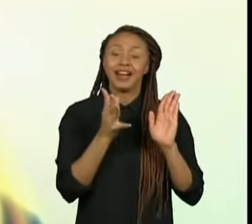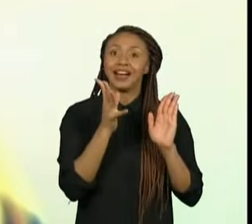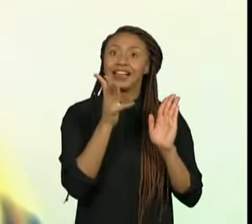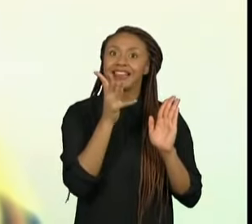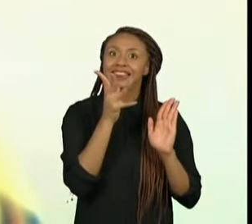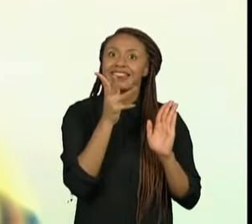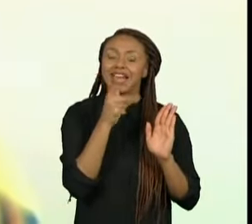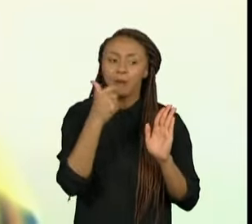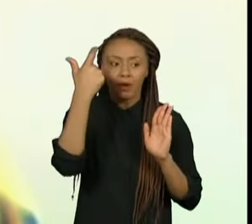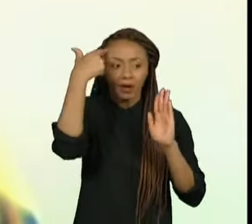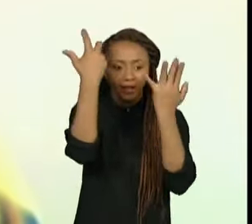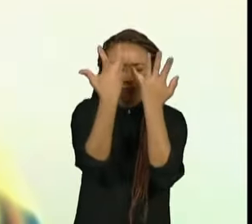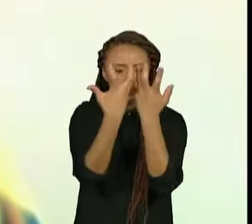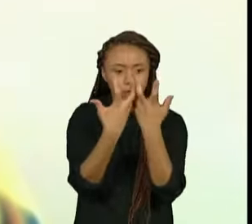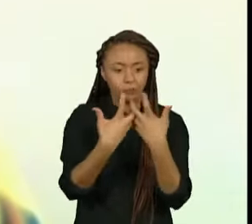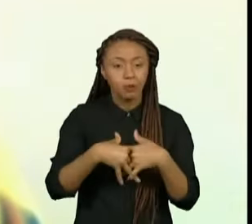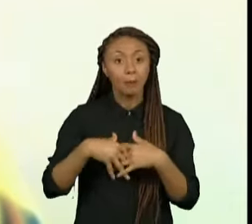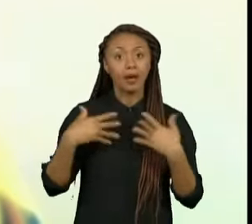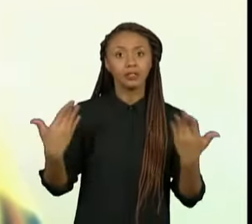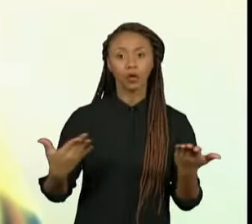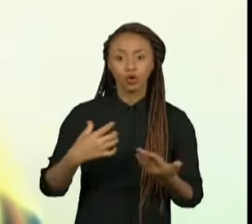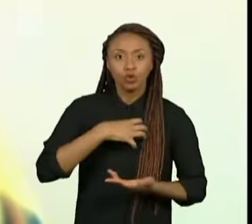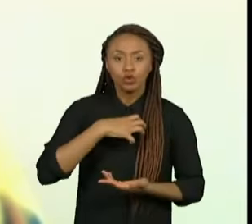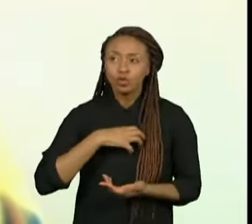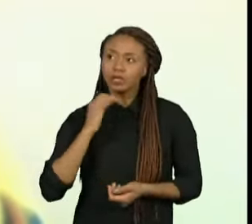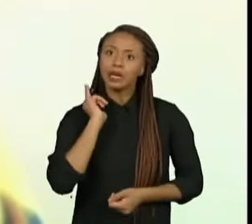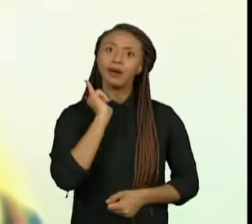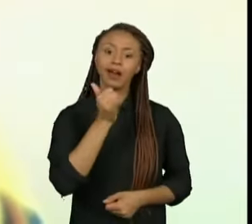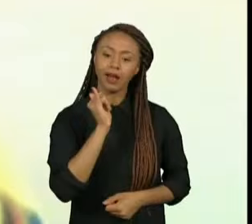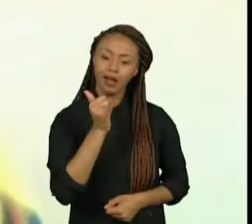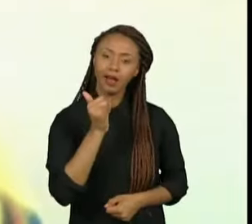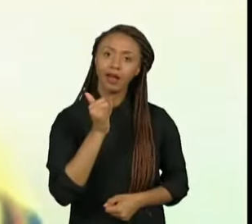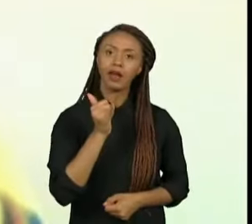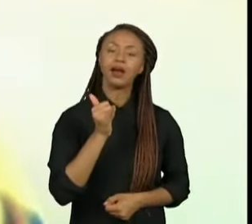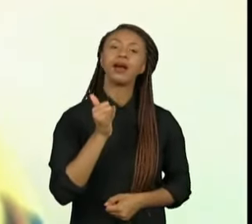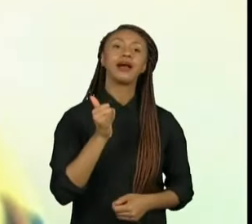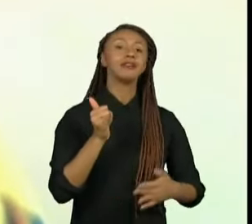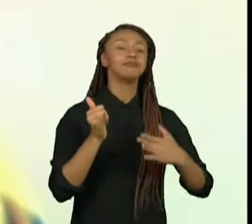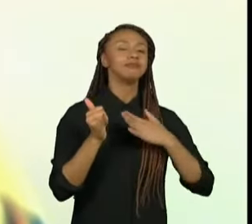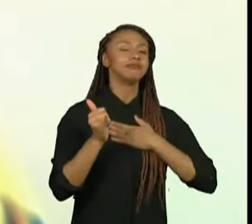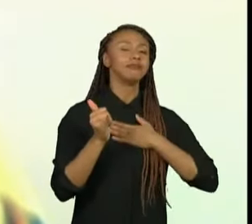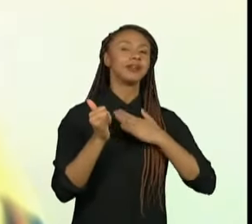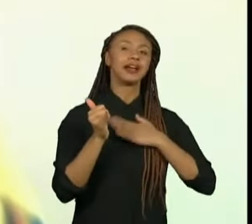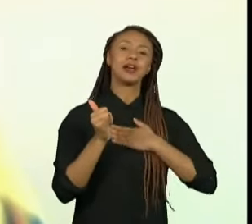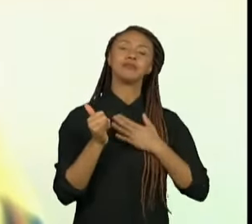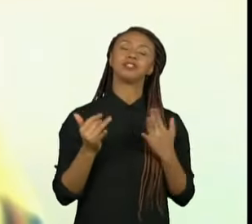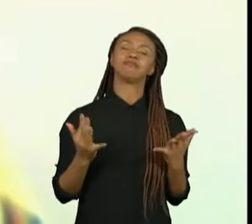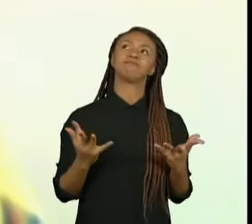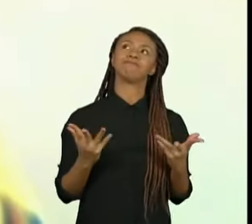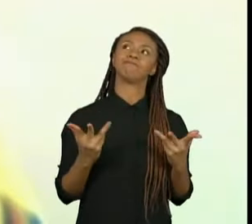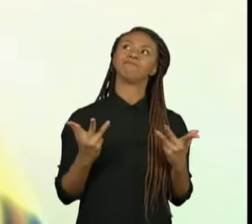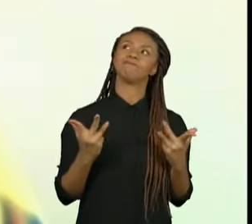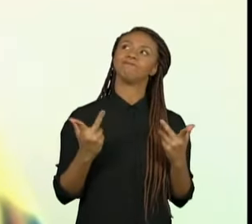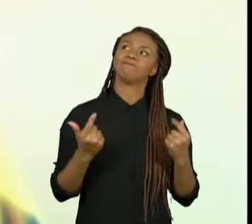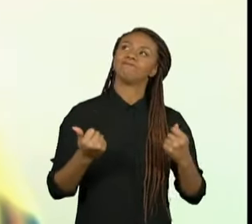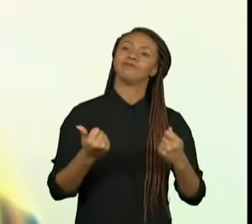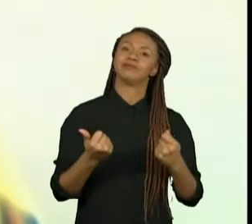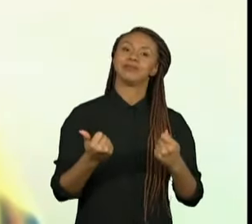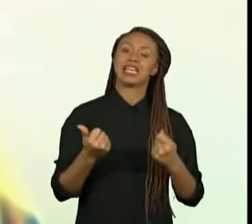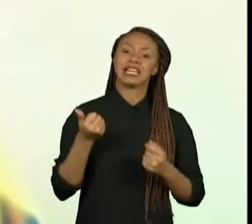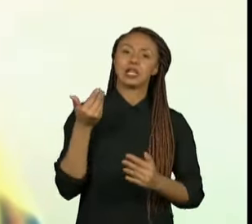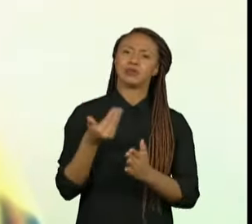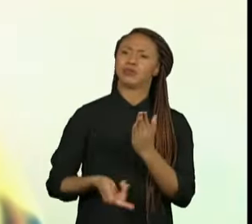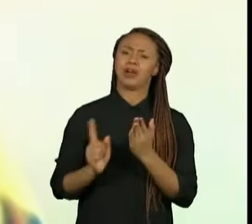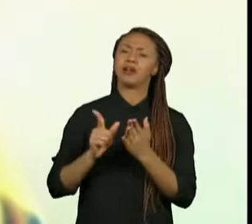ter essa experiência com a oralidade, para mim, foi muito significativa. E eu não quero